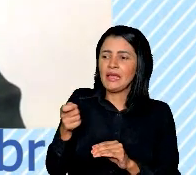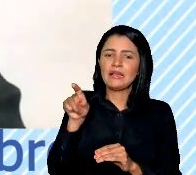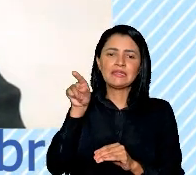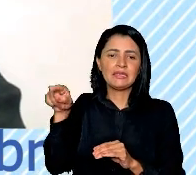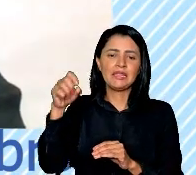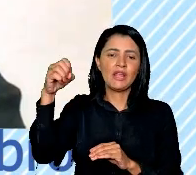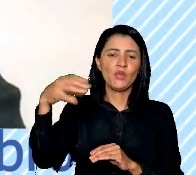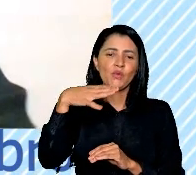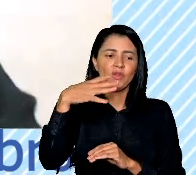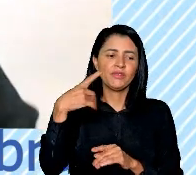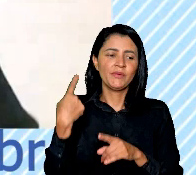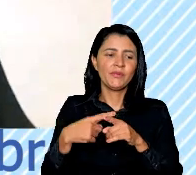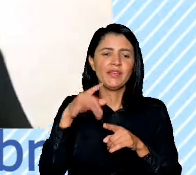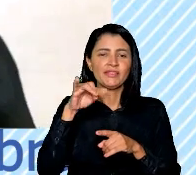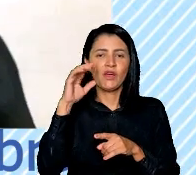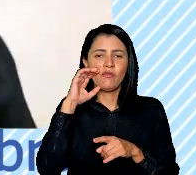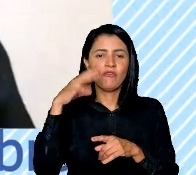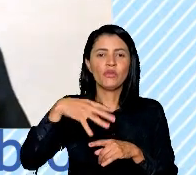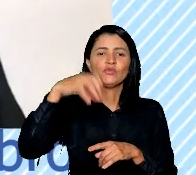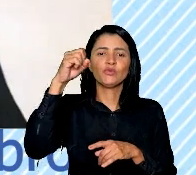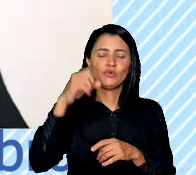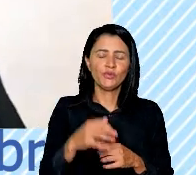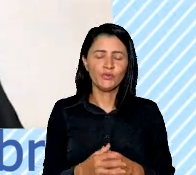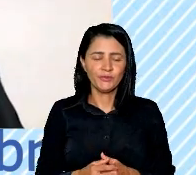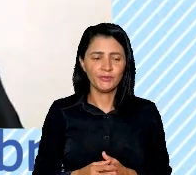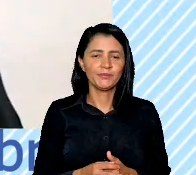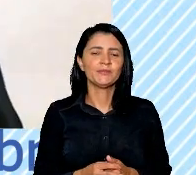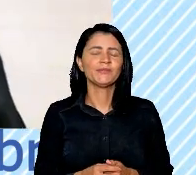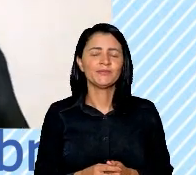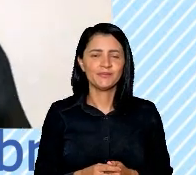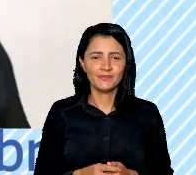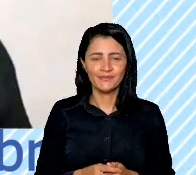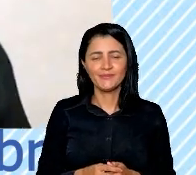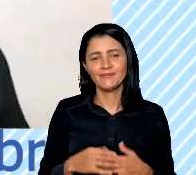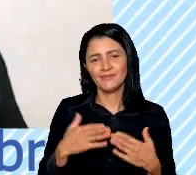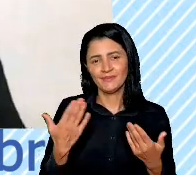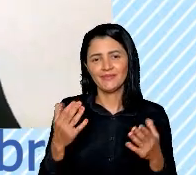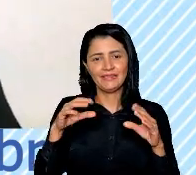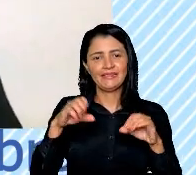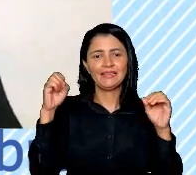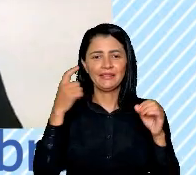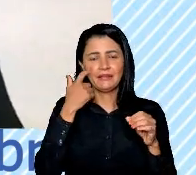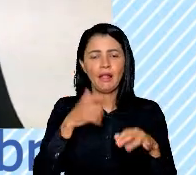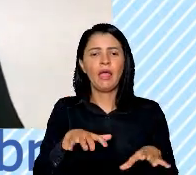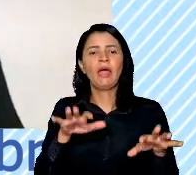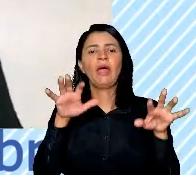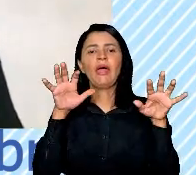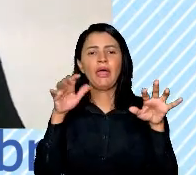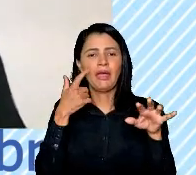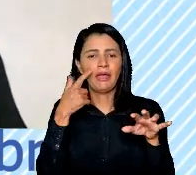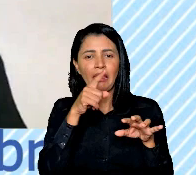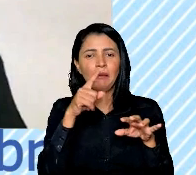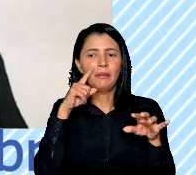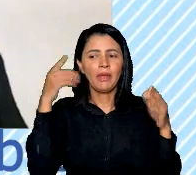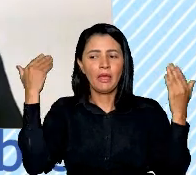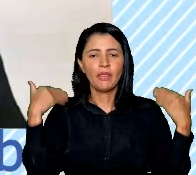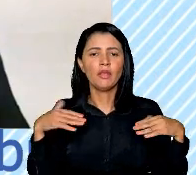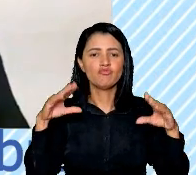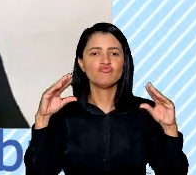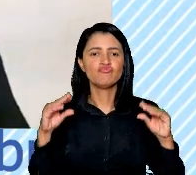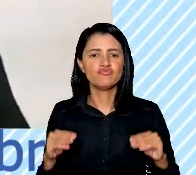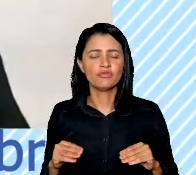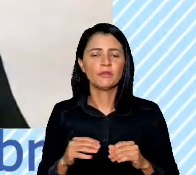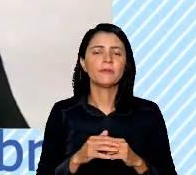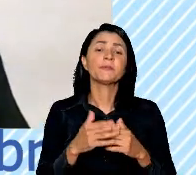porque senão eu vou ficar, tipo... Mas já estou com um aspecto fantasmagórico aqui, porque está tudo escuro atrás. Mas